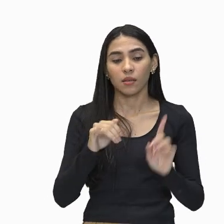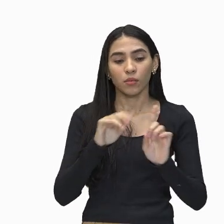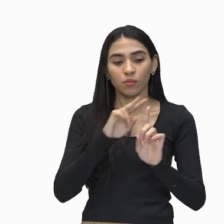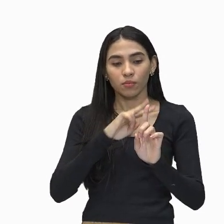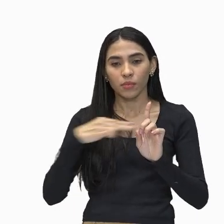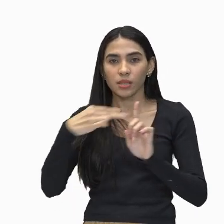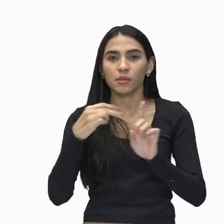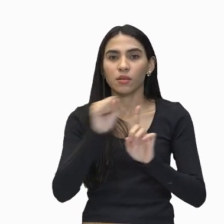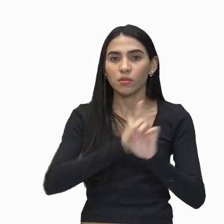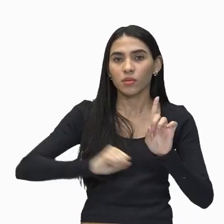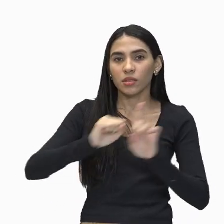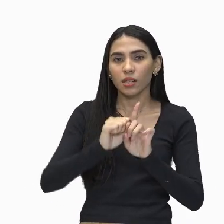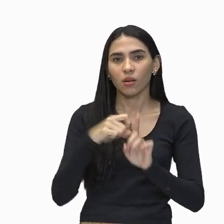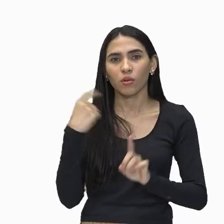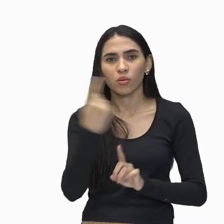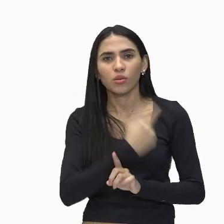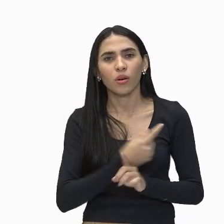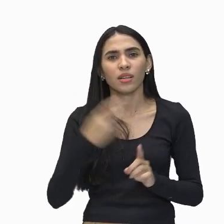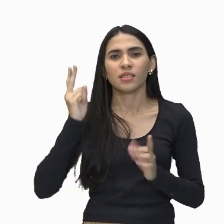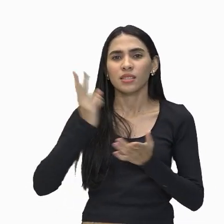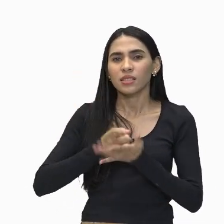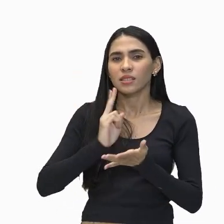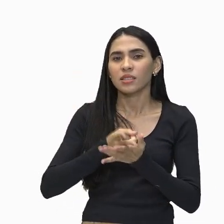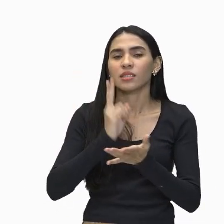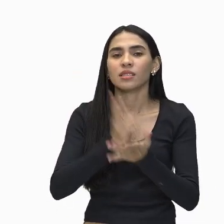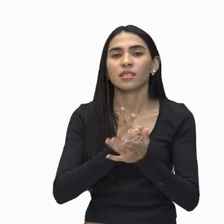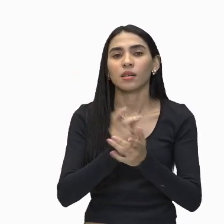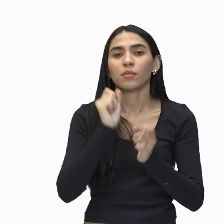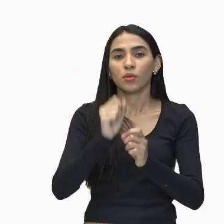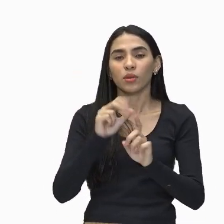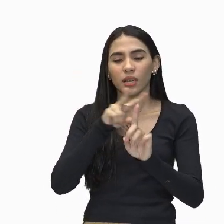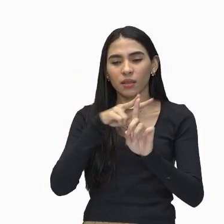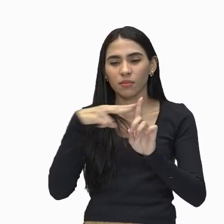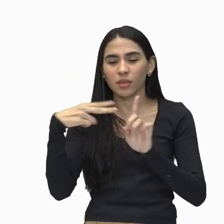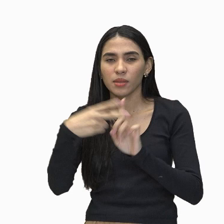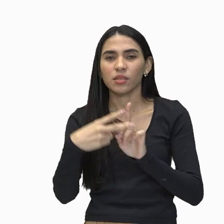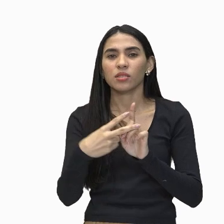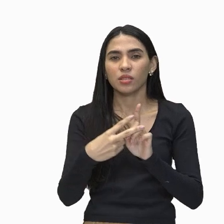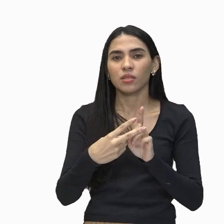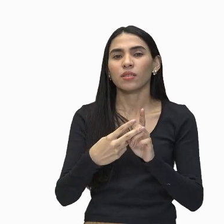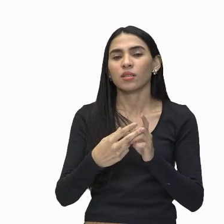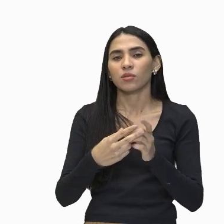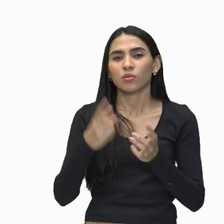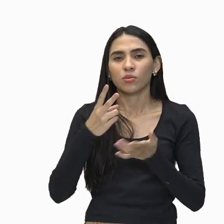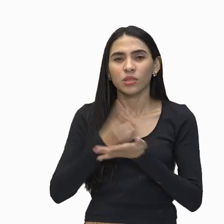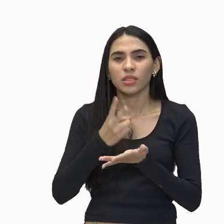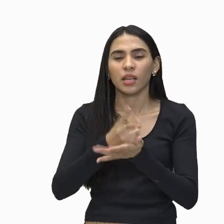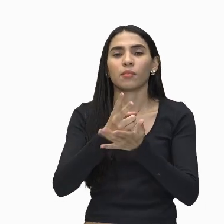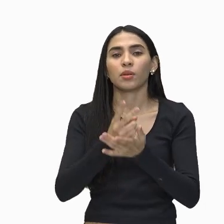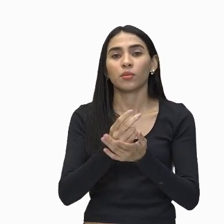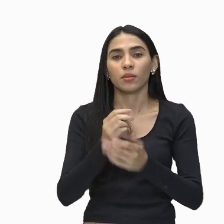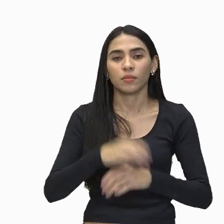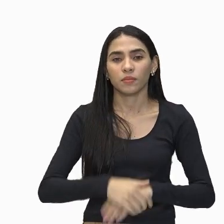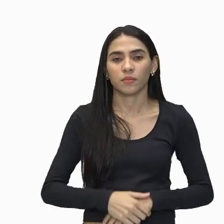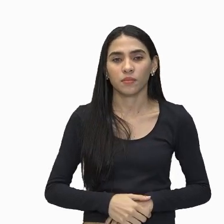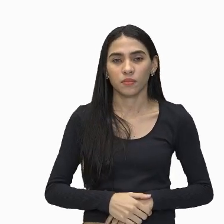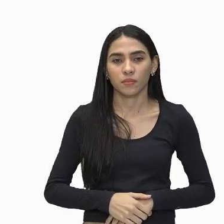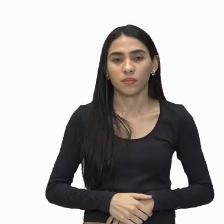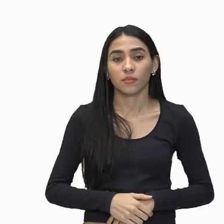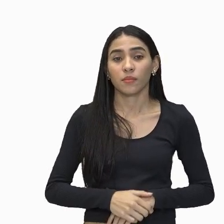Nós somos explorados socialmente todos os dias, em todos os sentidos, né? E quando